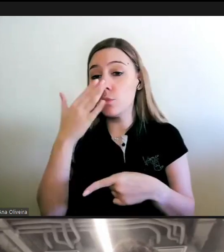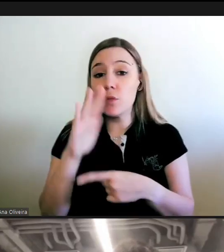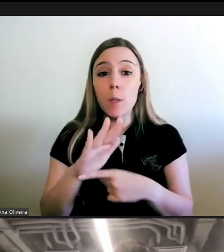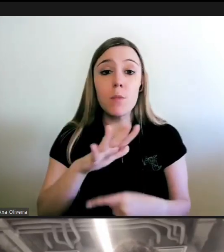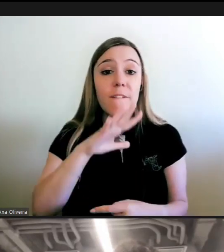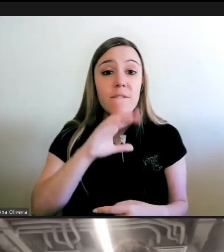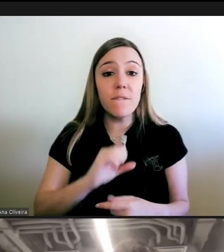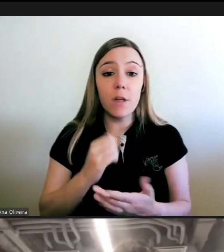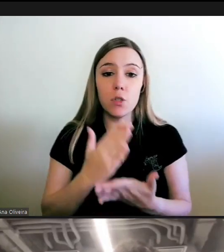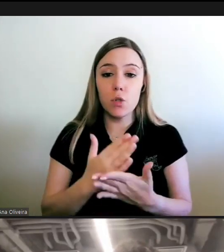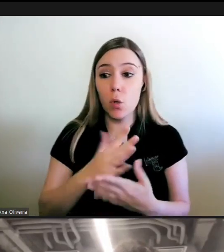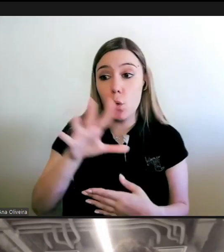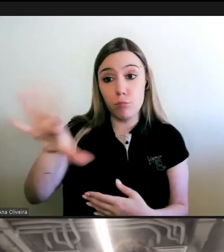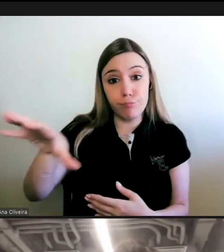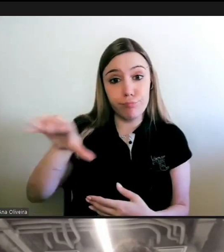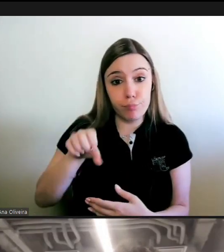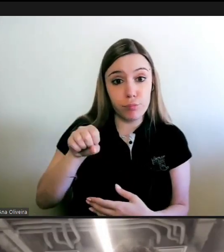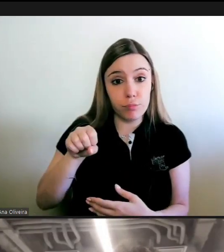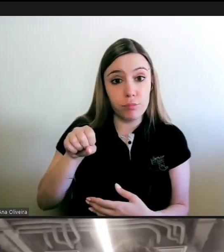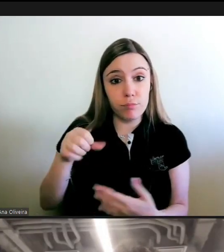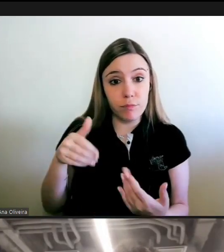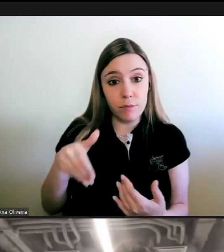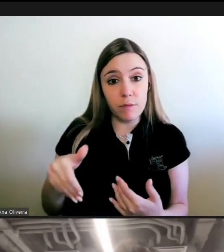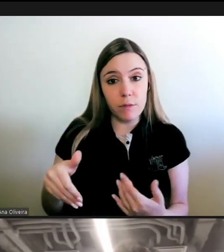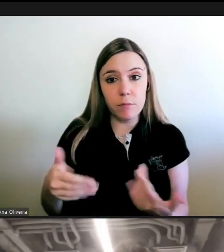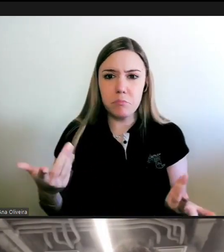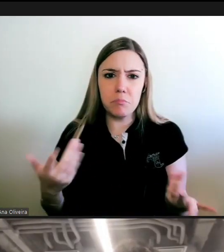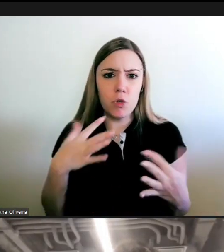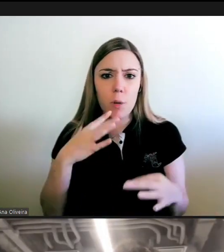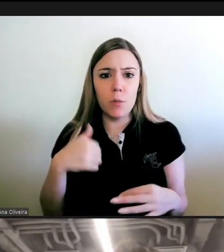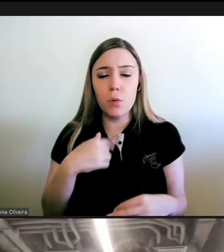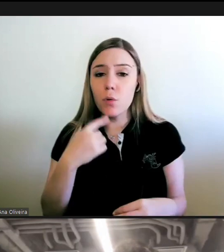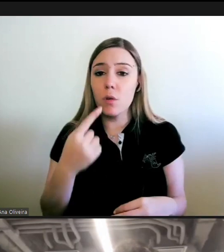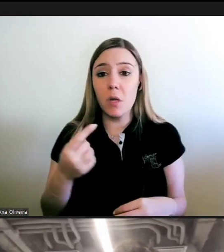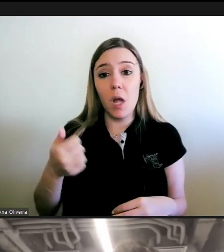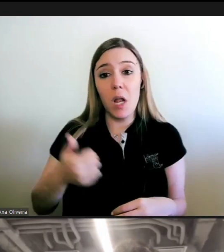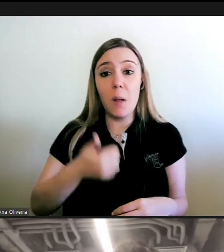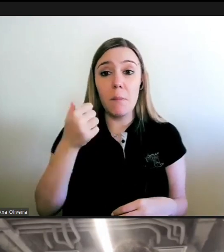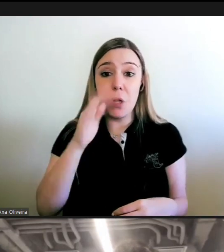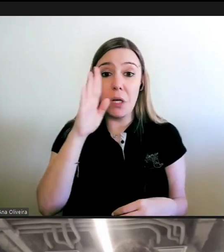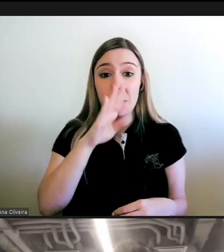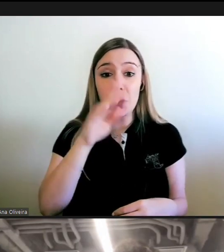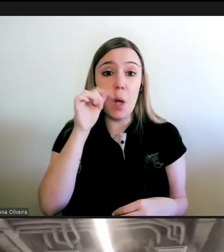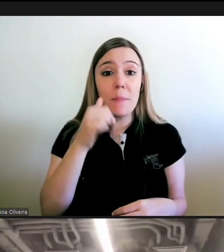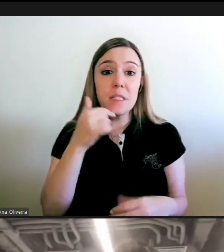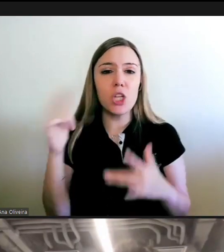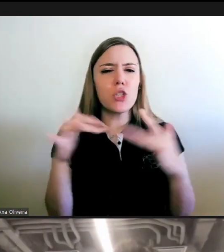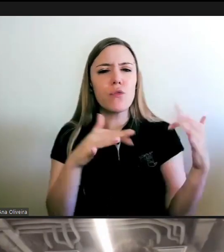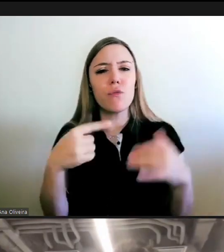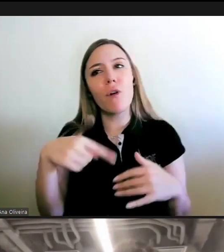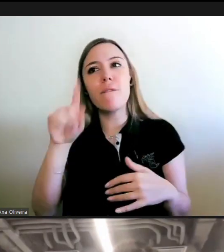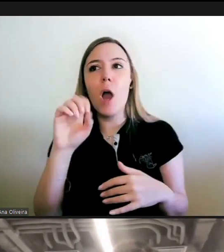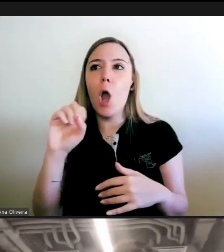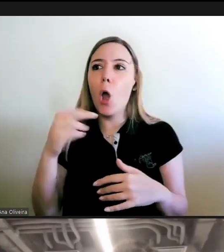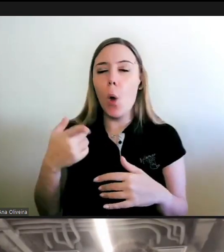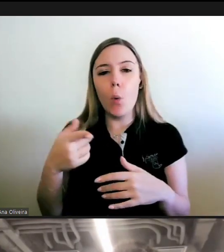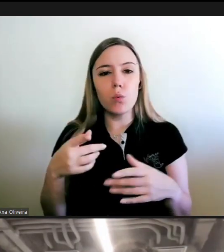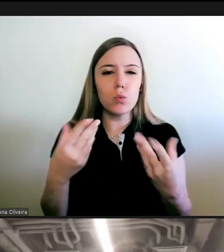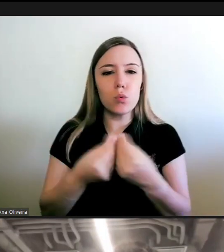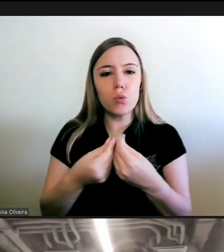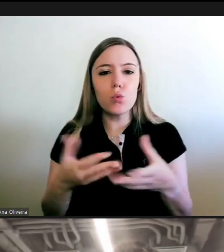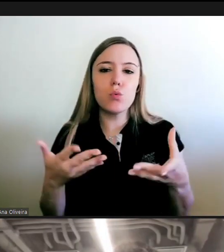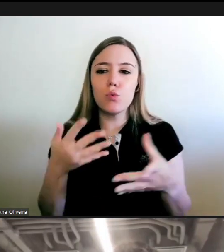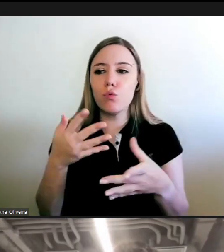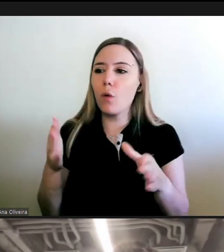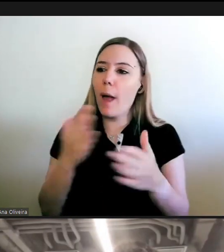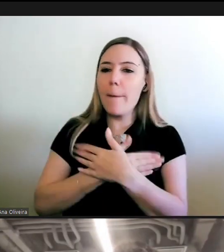os filhos à escola. Eu costumo dizer que mais valia que ele dissesse que ia para o futebol ou que ia ver copos com os amigos, porque era melhor